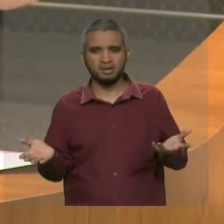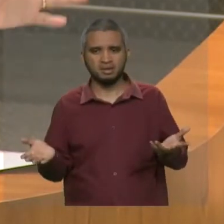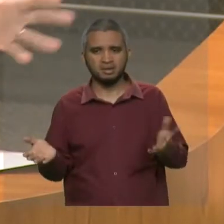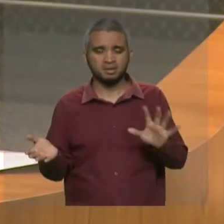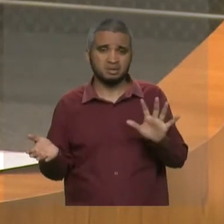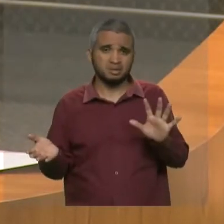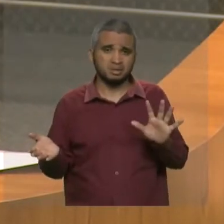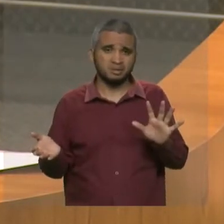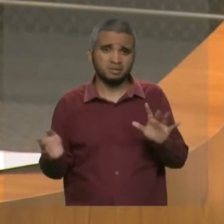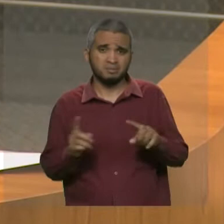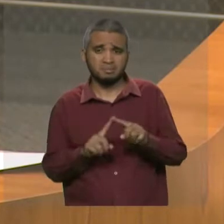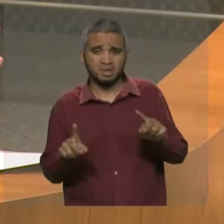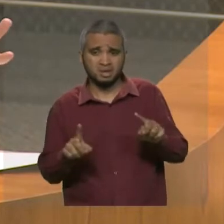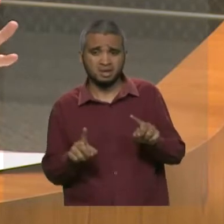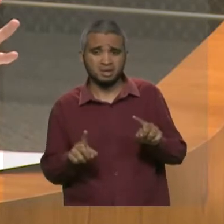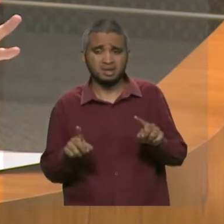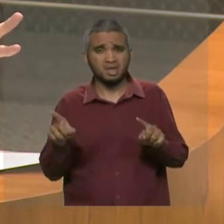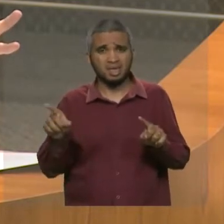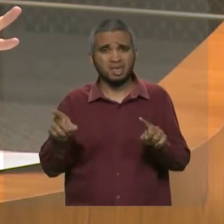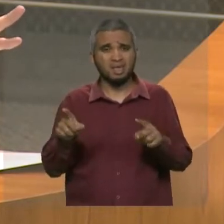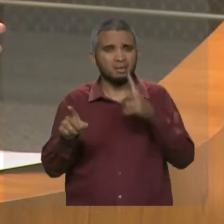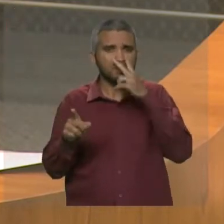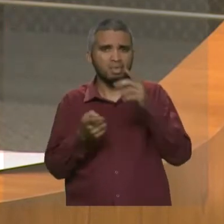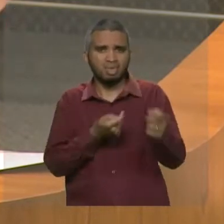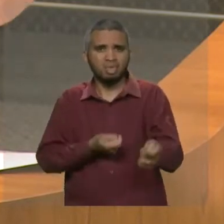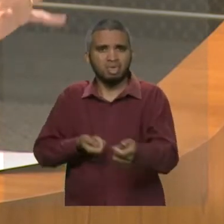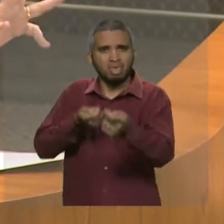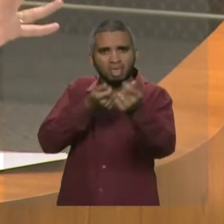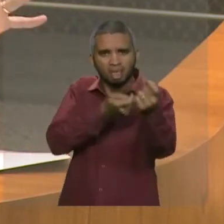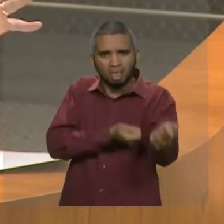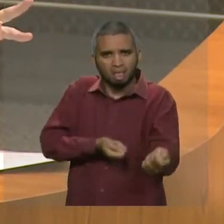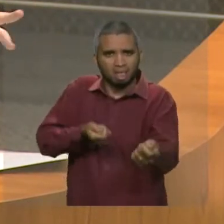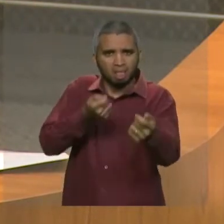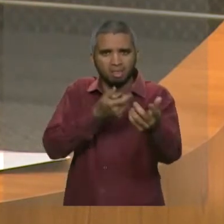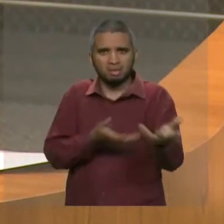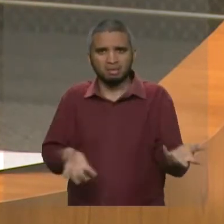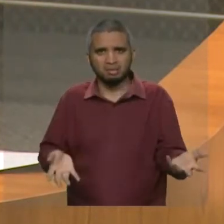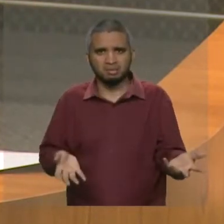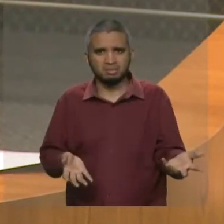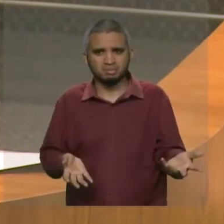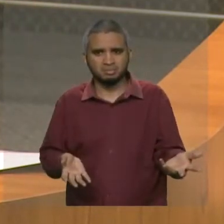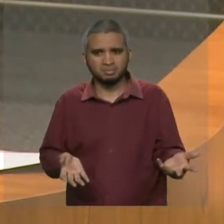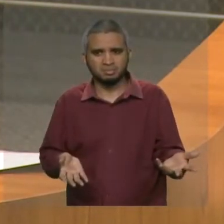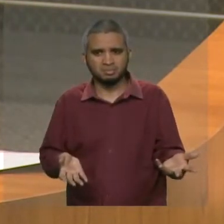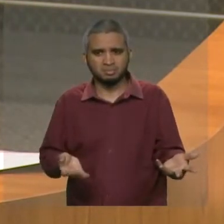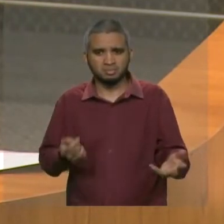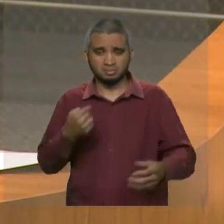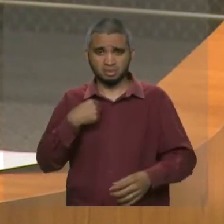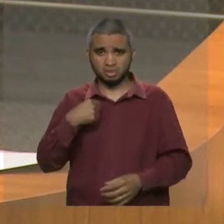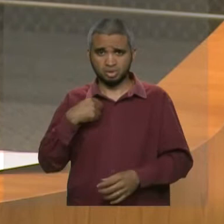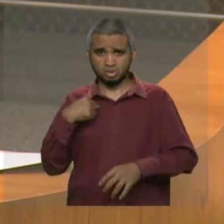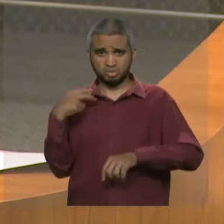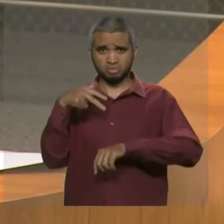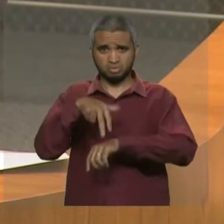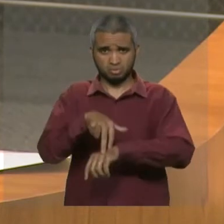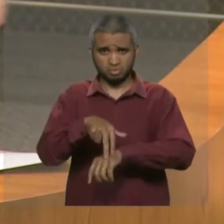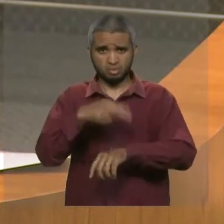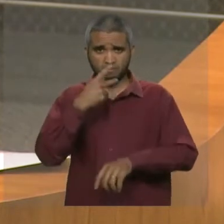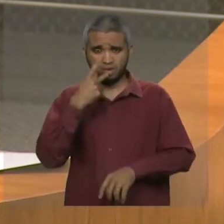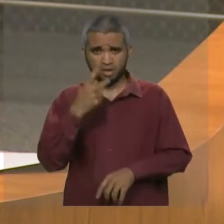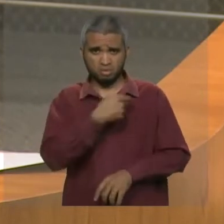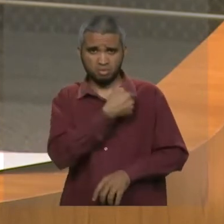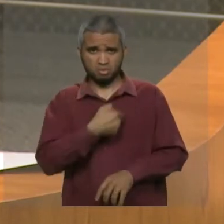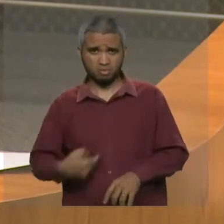tal, querendo desinformar. Nunca cheguei aqui e disse que o governador tira dinheiro do FEPA para